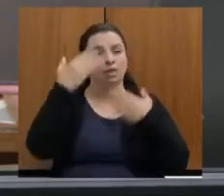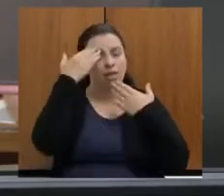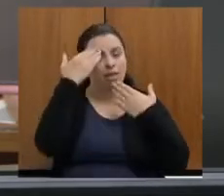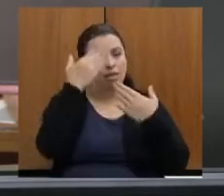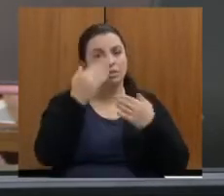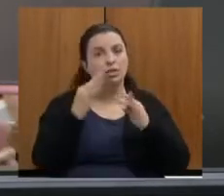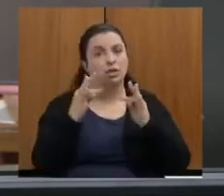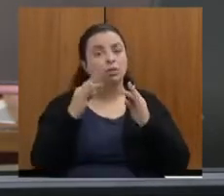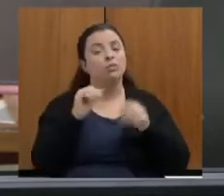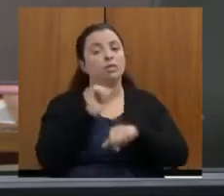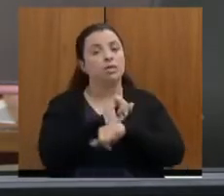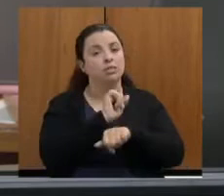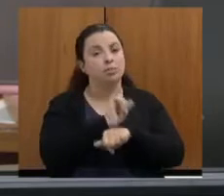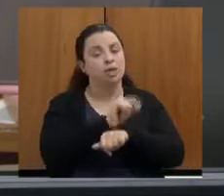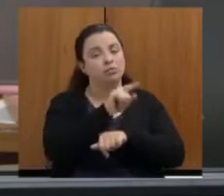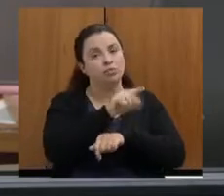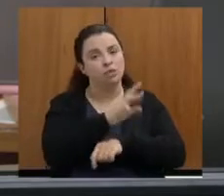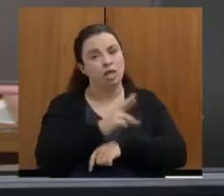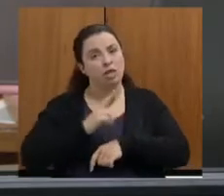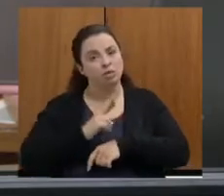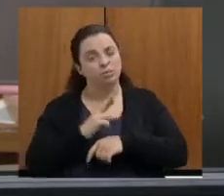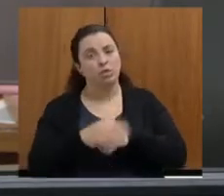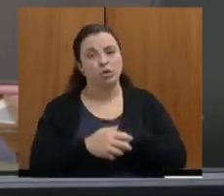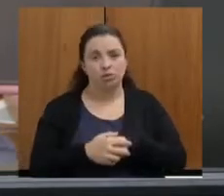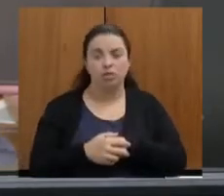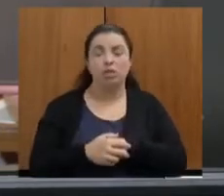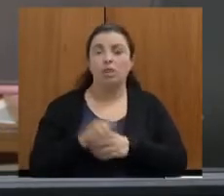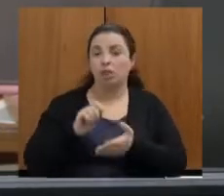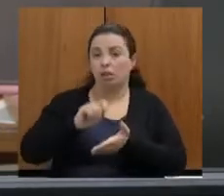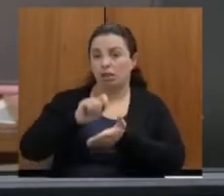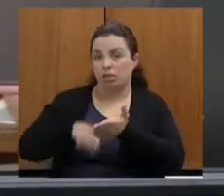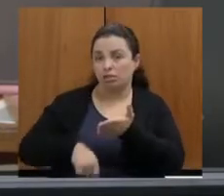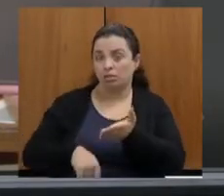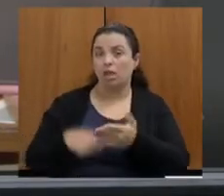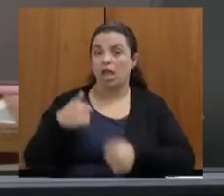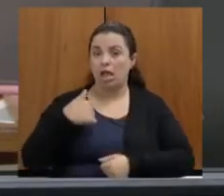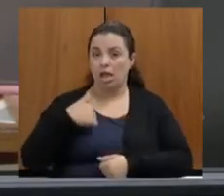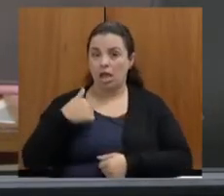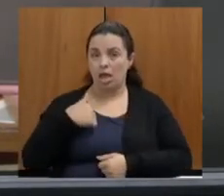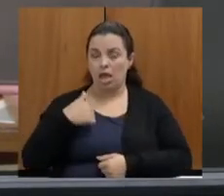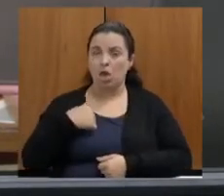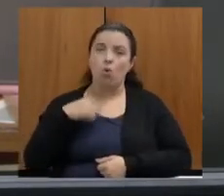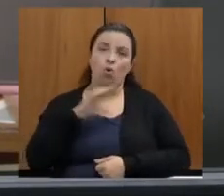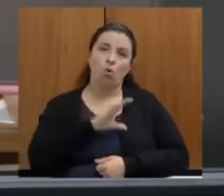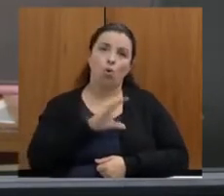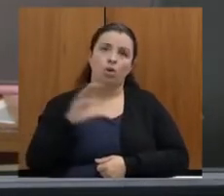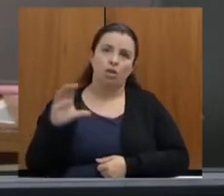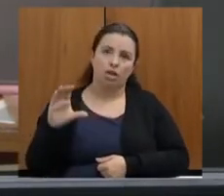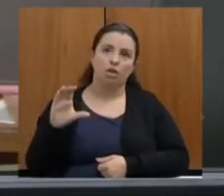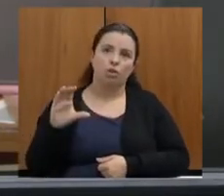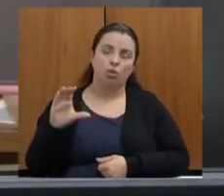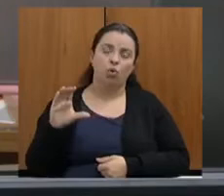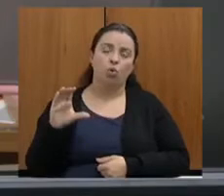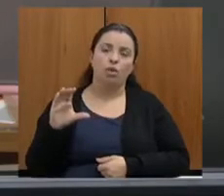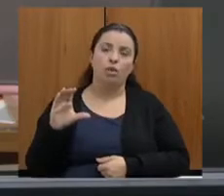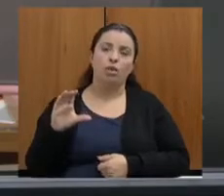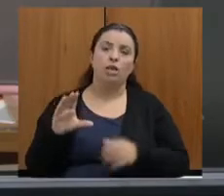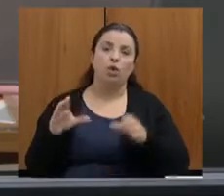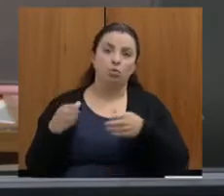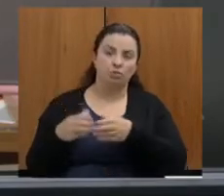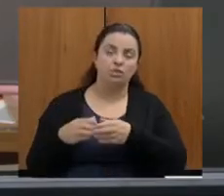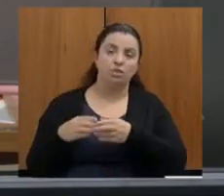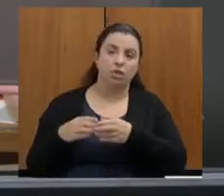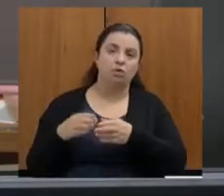e aguardamos o atendimento está Assinado por mim como coordenador da comissão Ester o